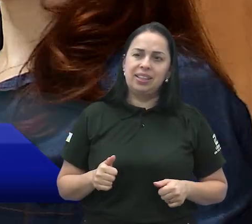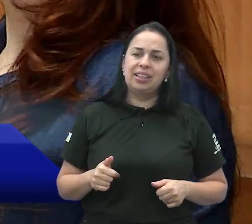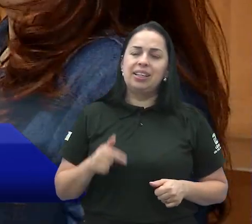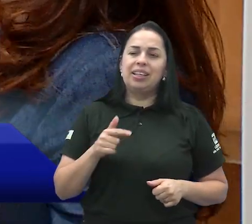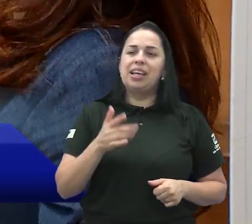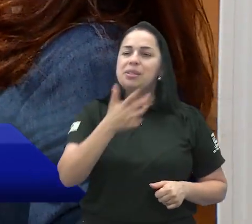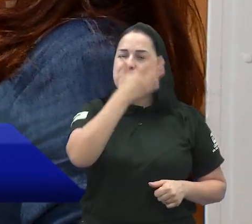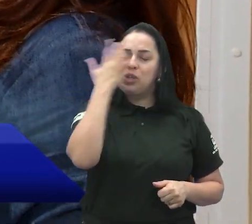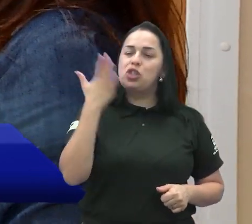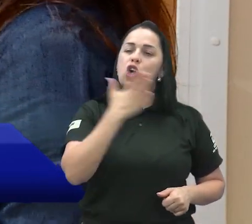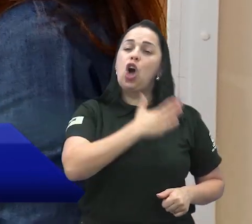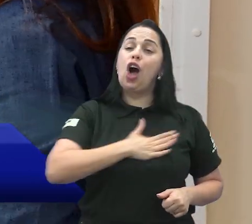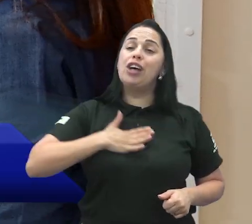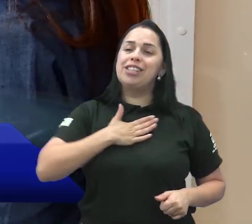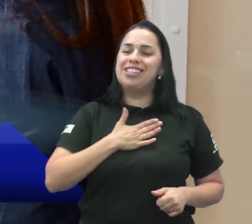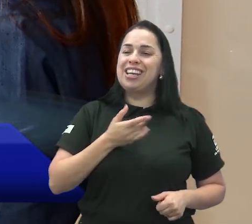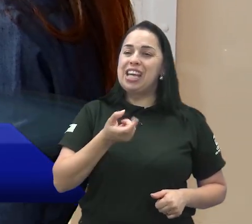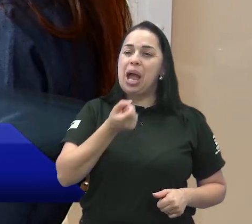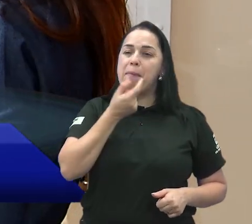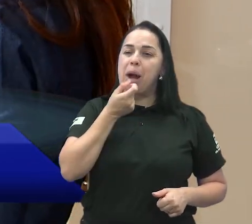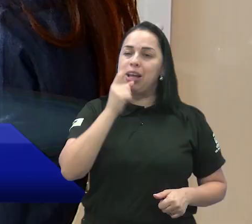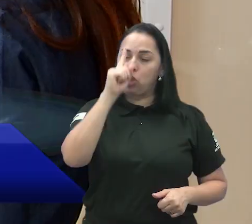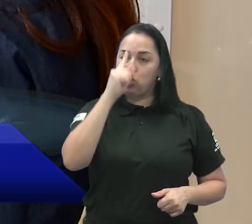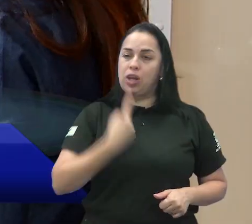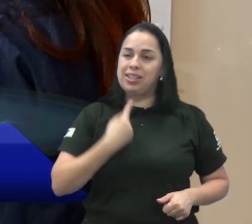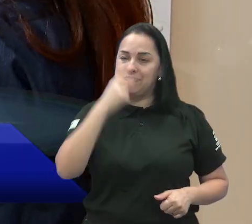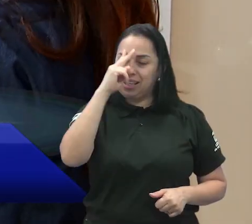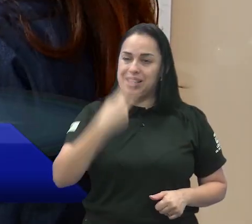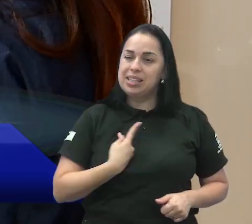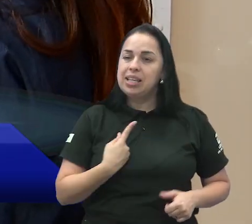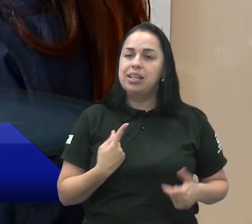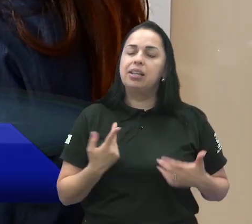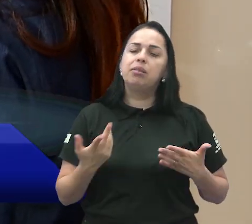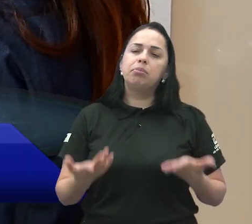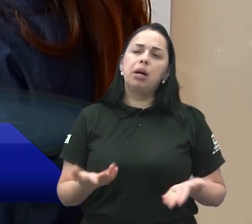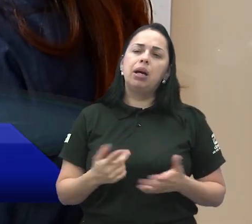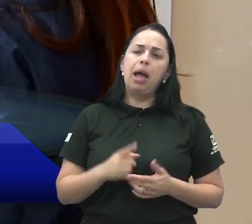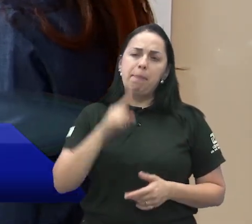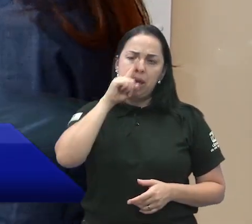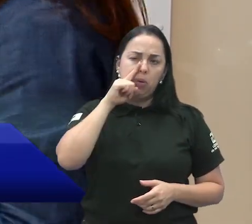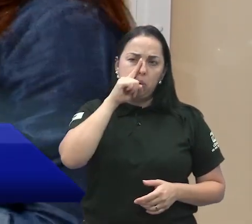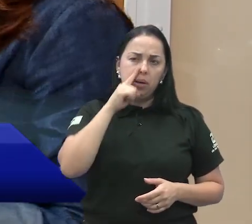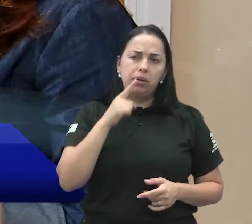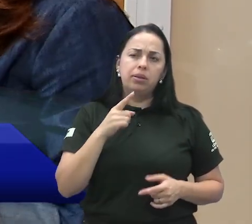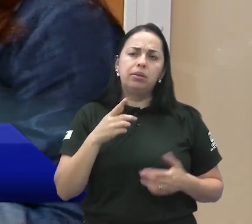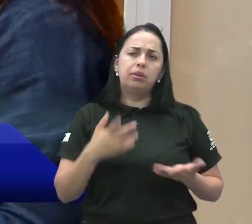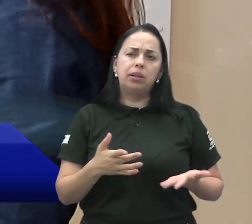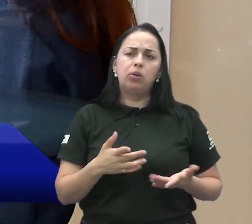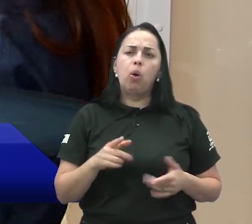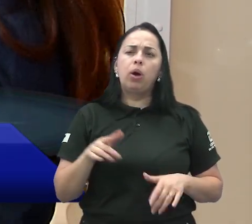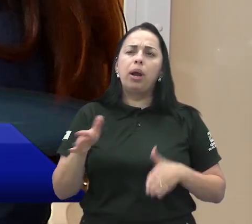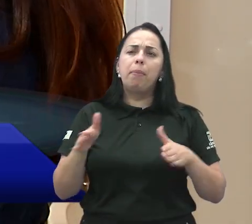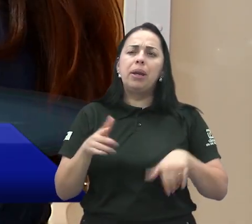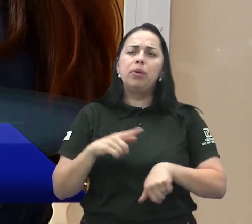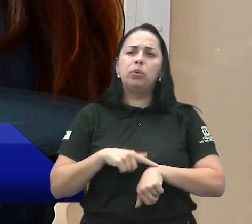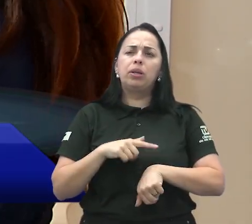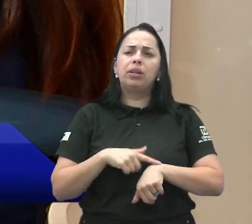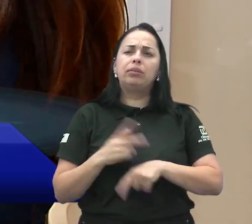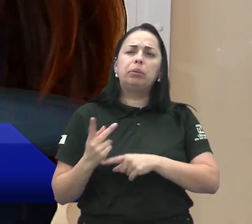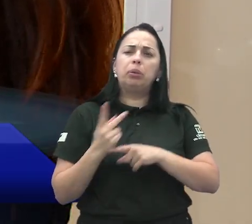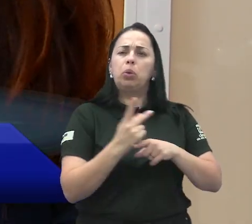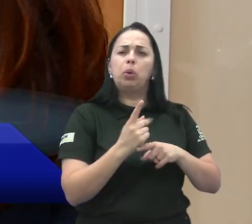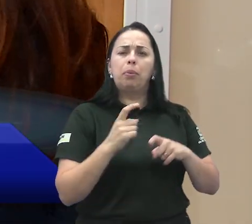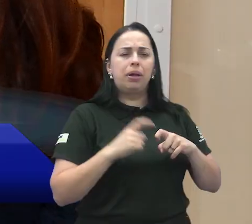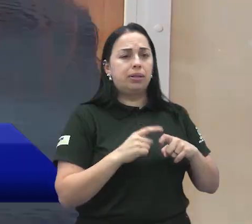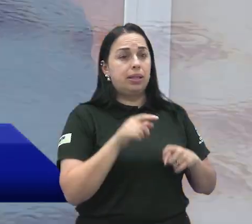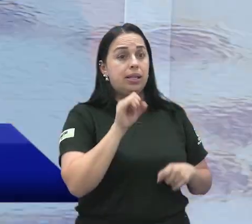as pessoas elas gostam de se automedicar. E isso é um risco muito grande, né? Em que momento ele deve procurar o